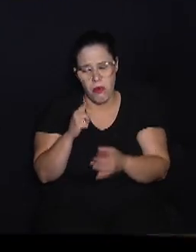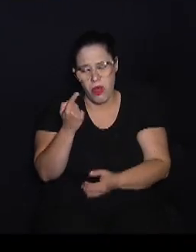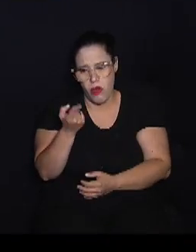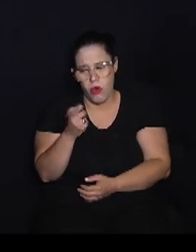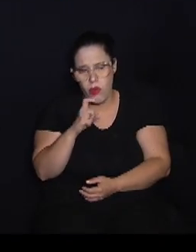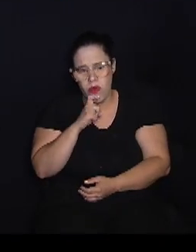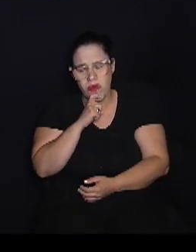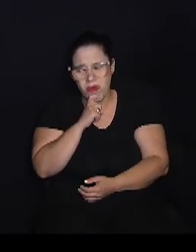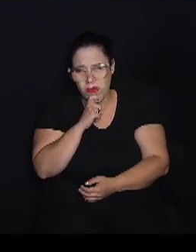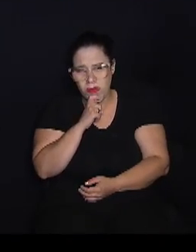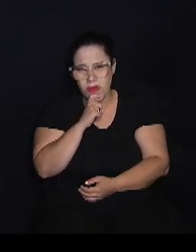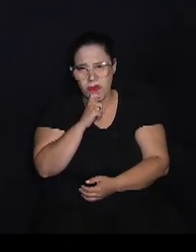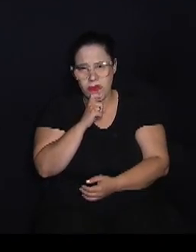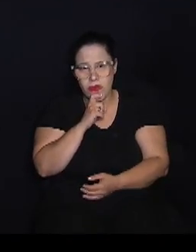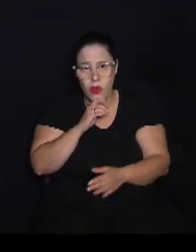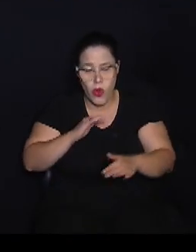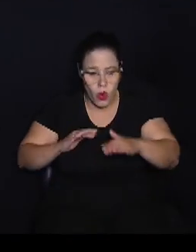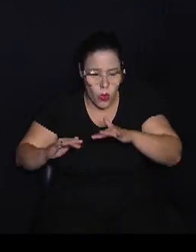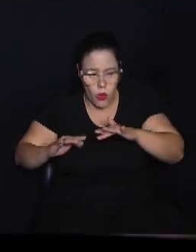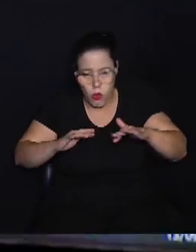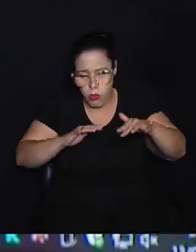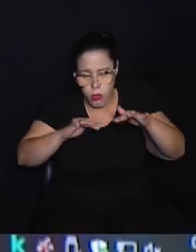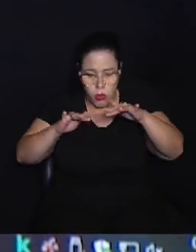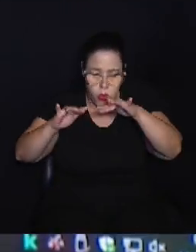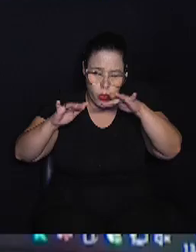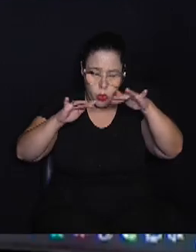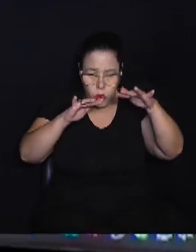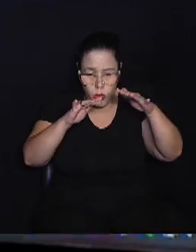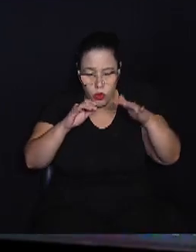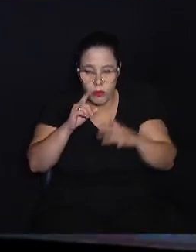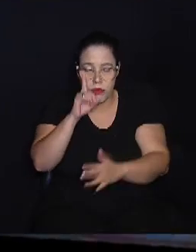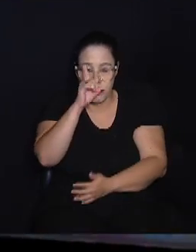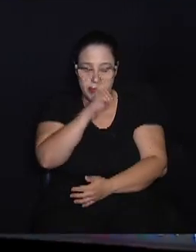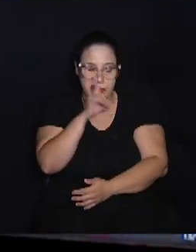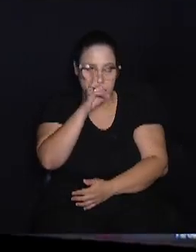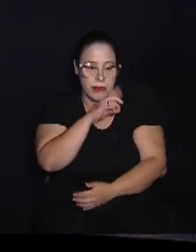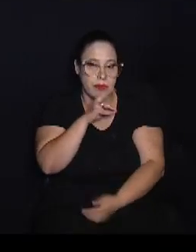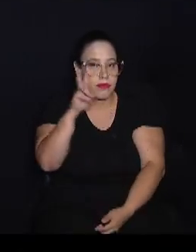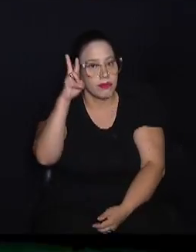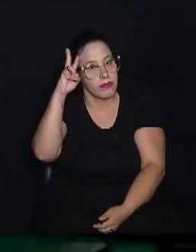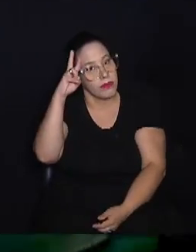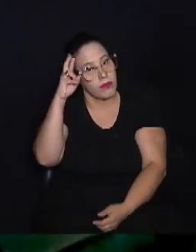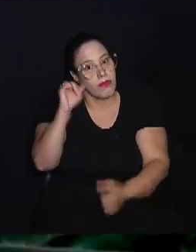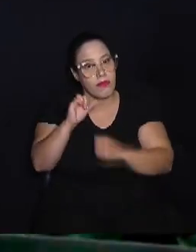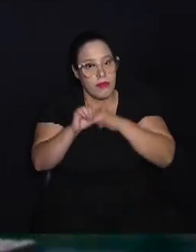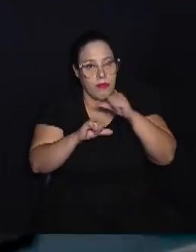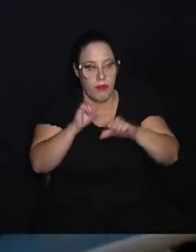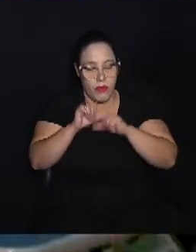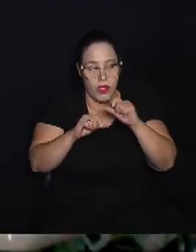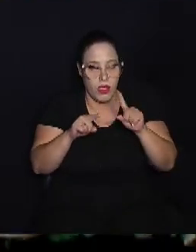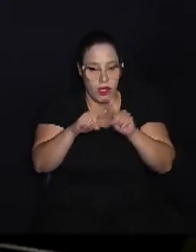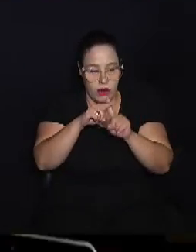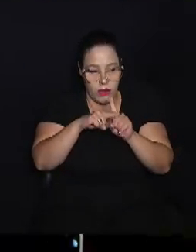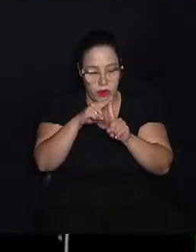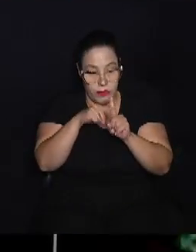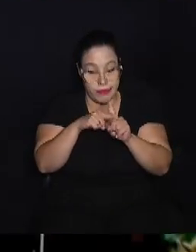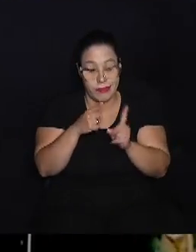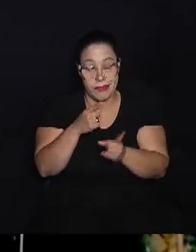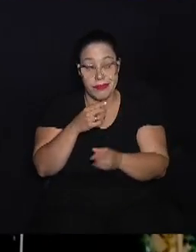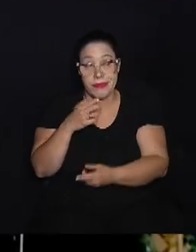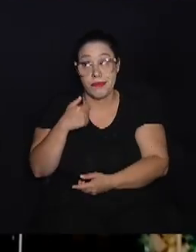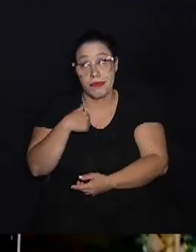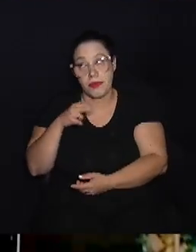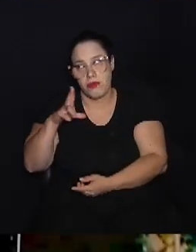fria e se deslocam chegando aqui na nossa região entre o domingo e a segunda-feira, provocando a mudança no tempo. Bom, eu